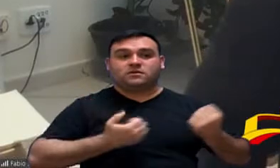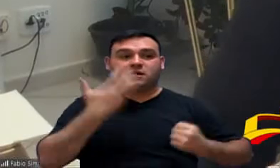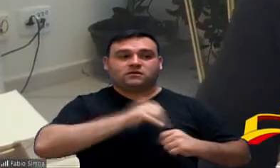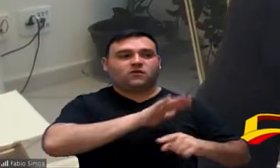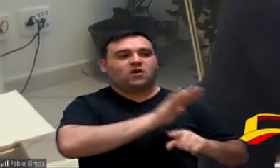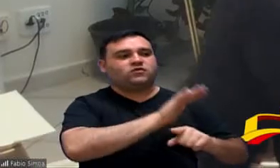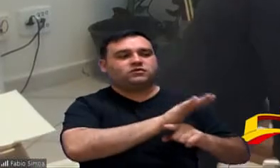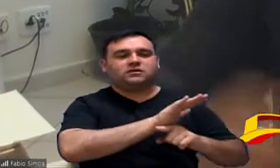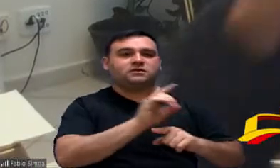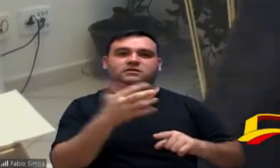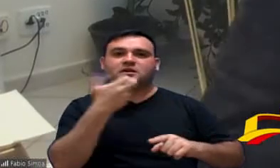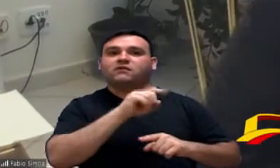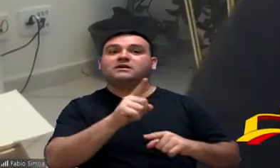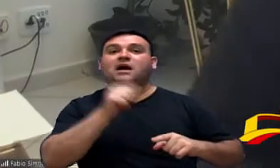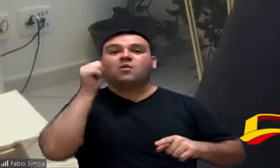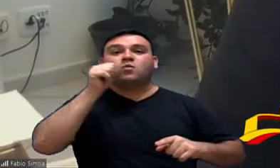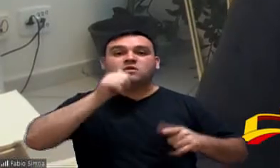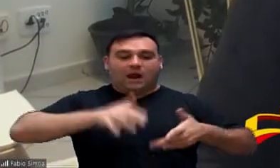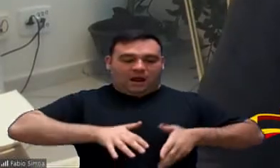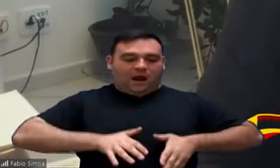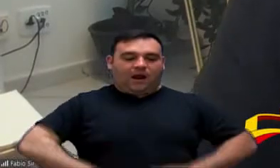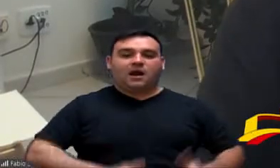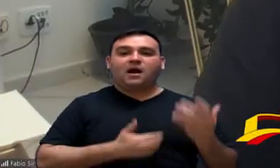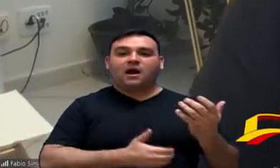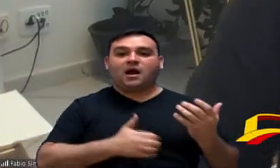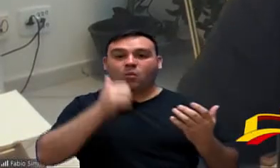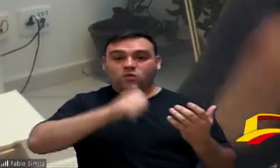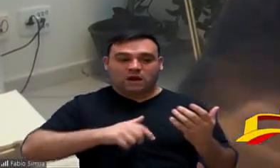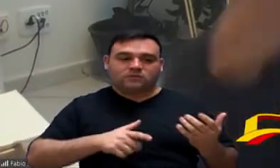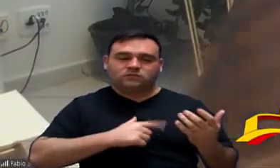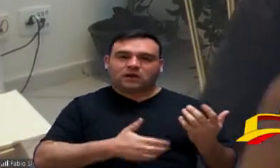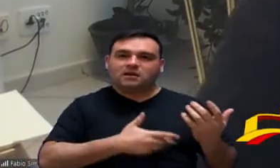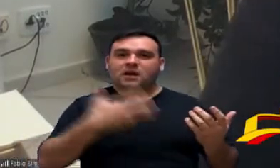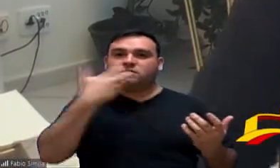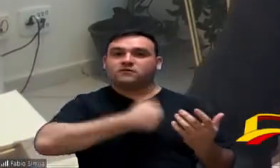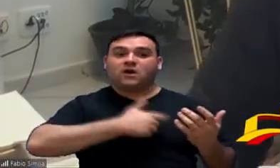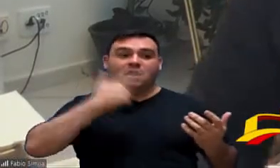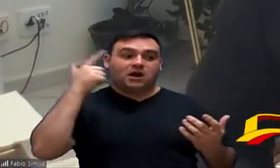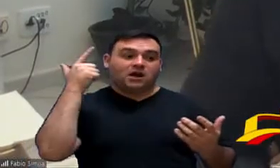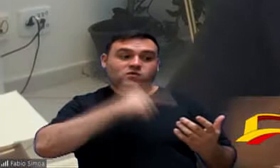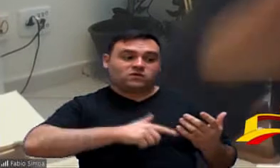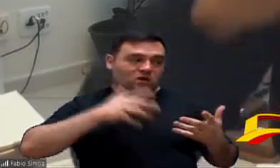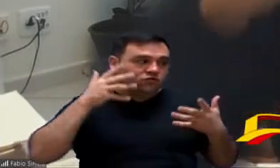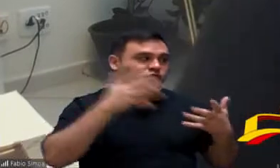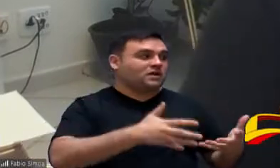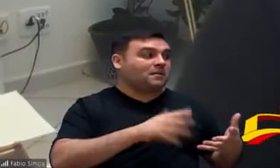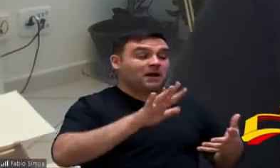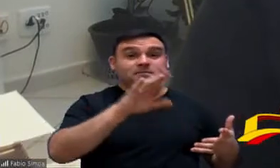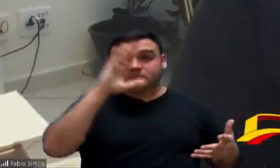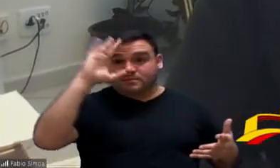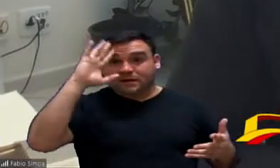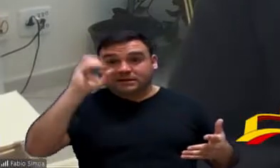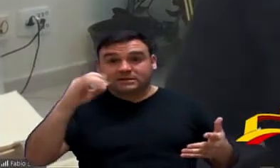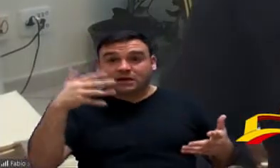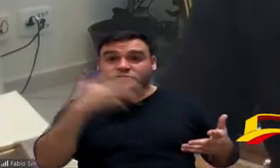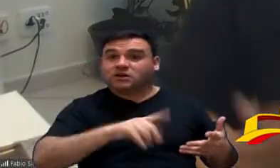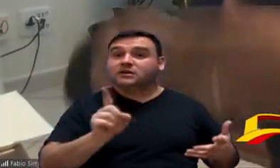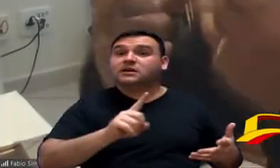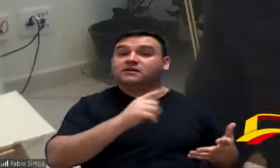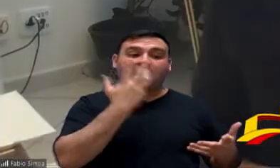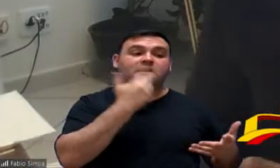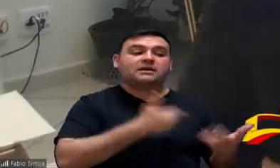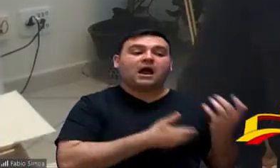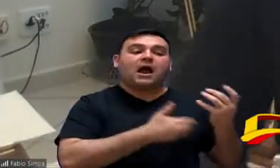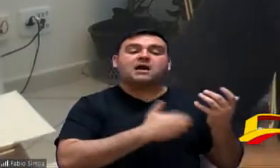aquela. Salvou, não, fez o parto daquela gestante, né? E chegou a tempo. Imagine se não conseguisse chegar e essa criança viesse